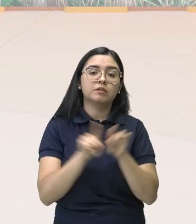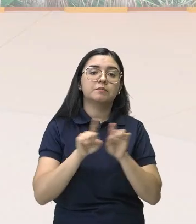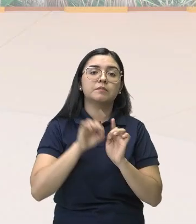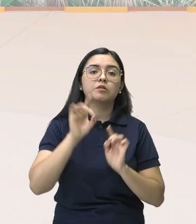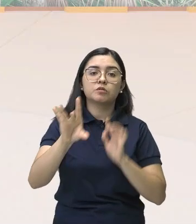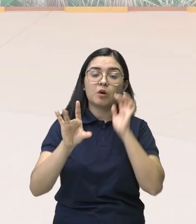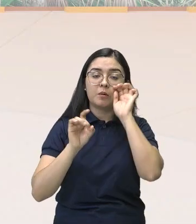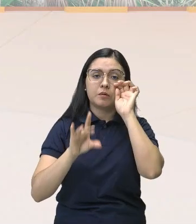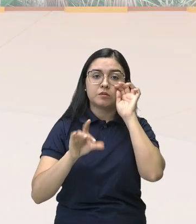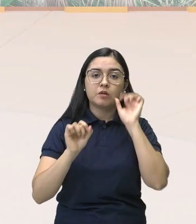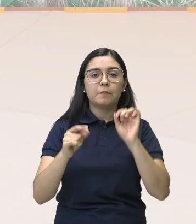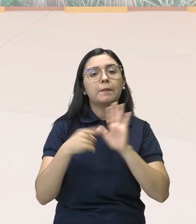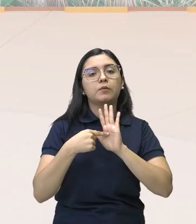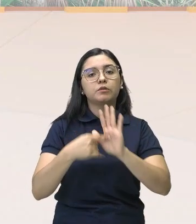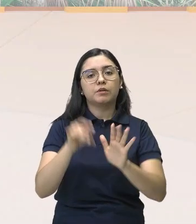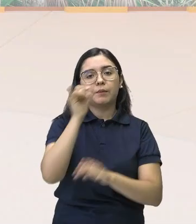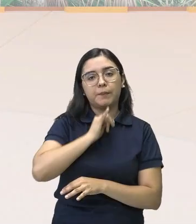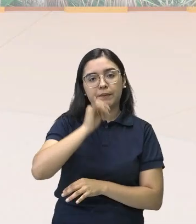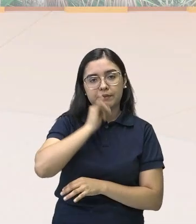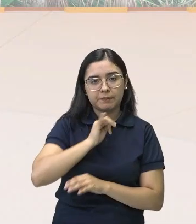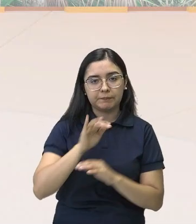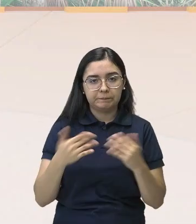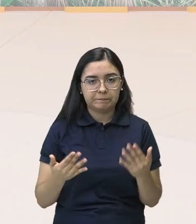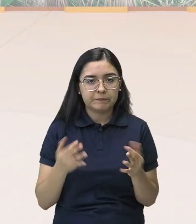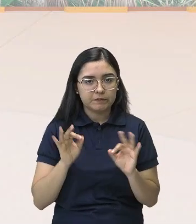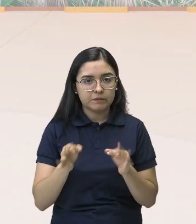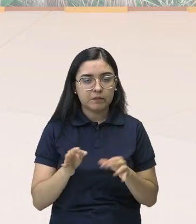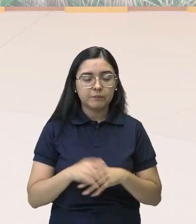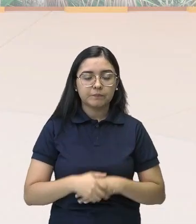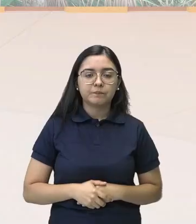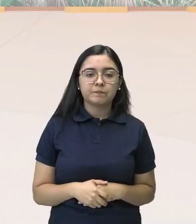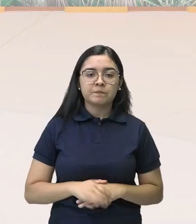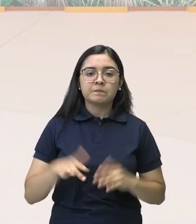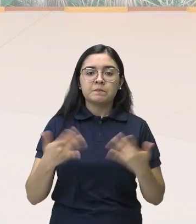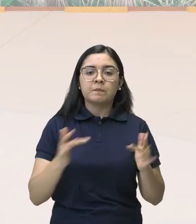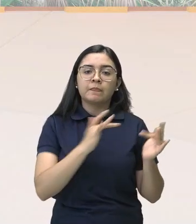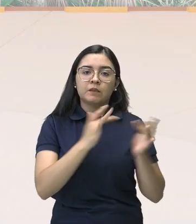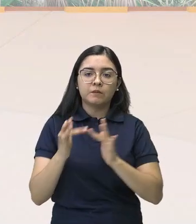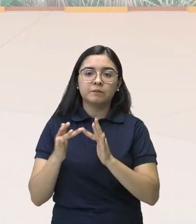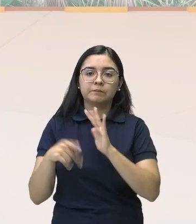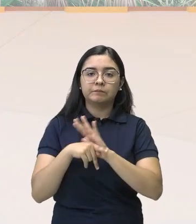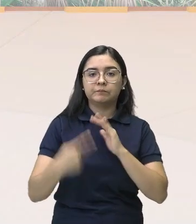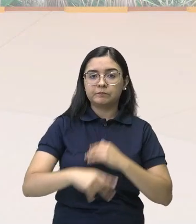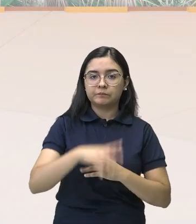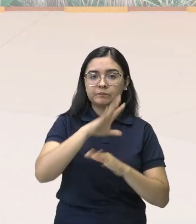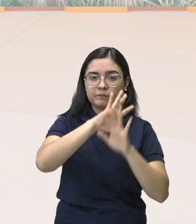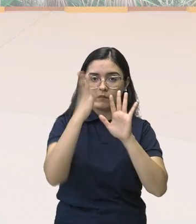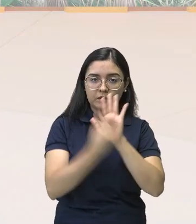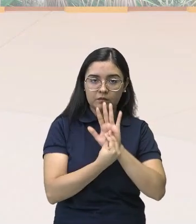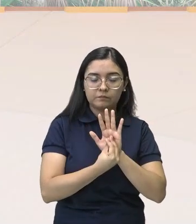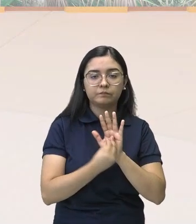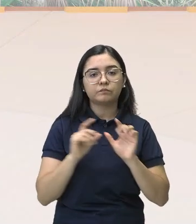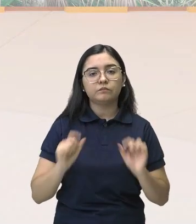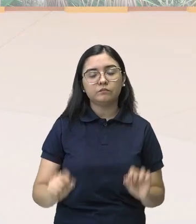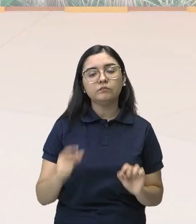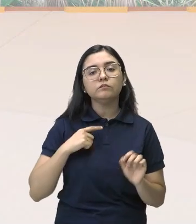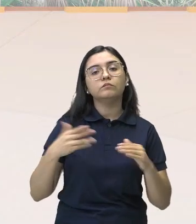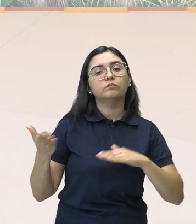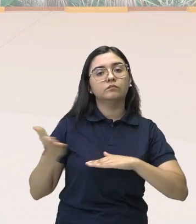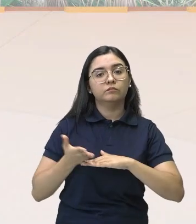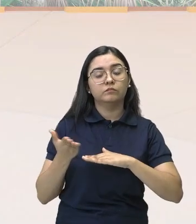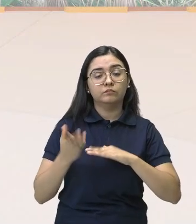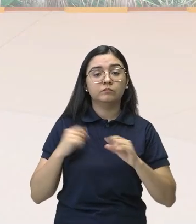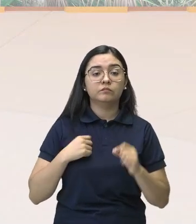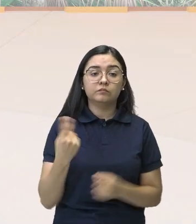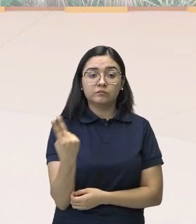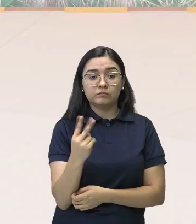para exemplificar. E no contexto amazônico, gente, contemporâneo,